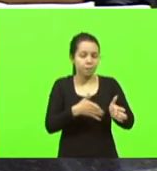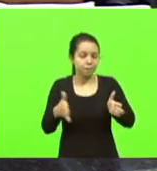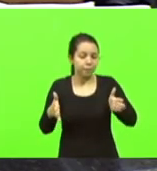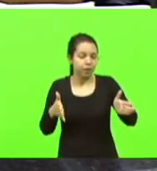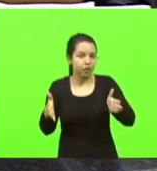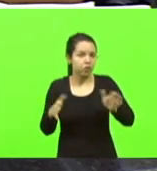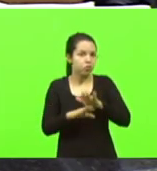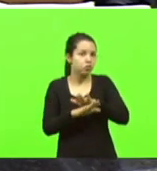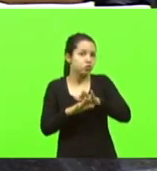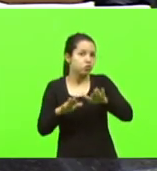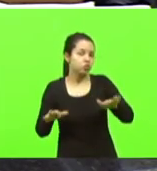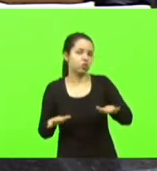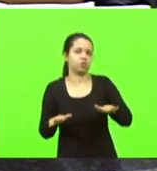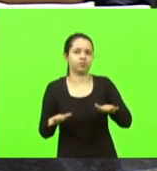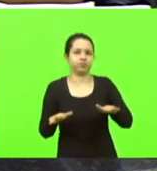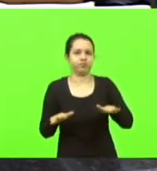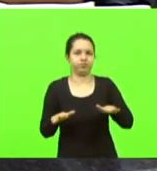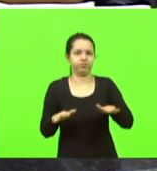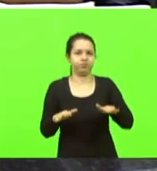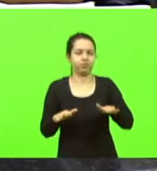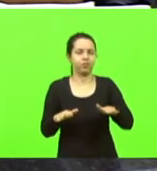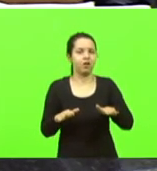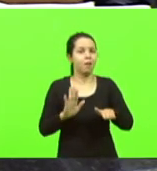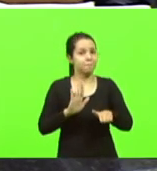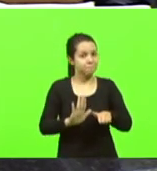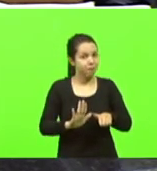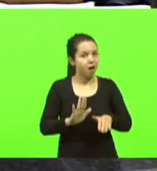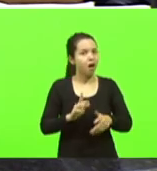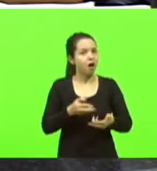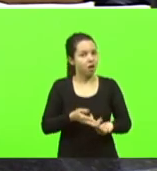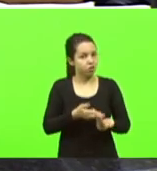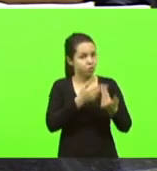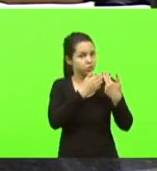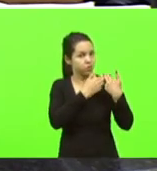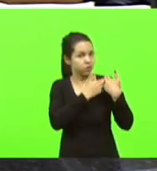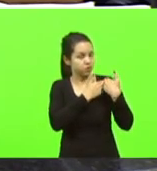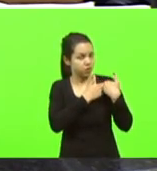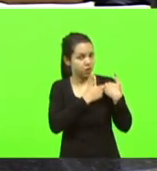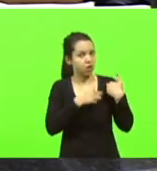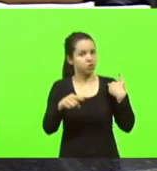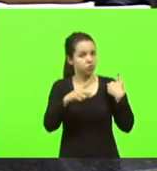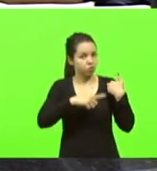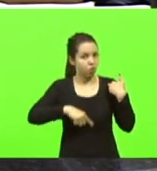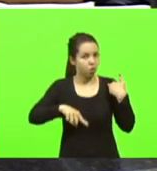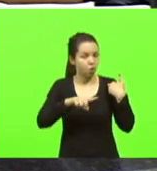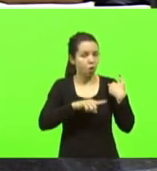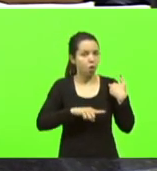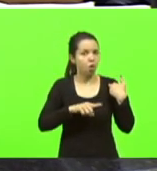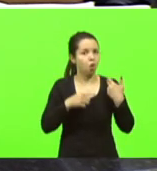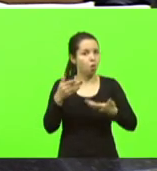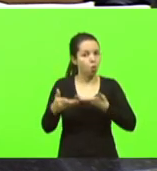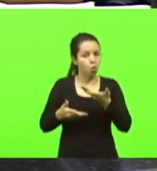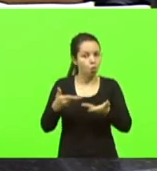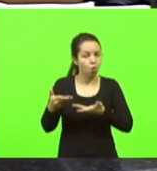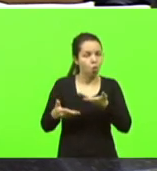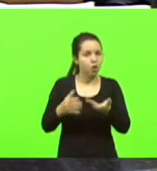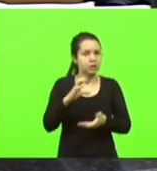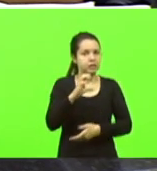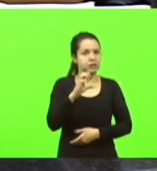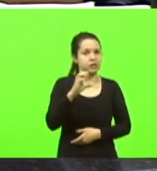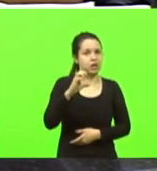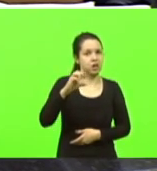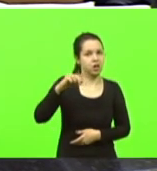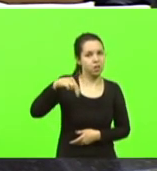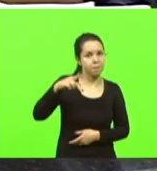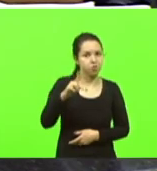é mas será uma grande responsabilidade Nossa não cuidar bem desse CNPJ ou